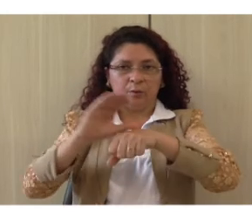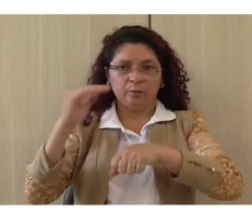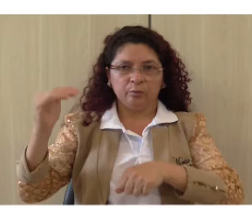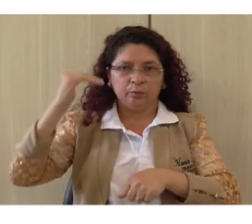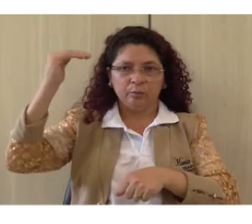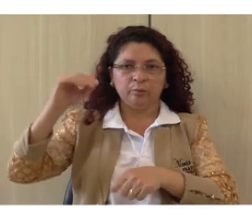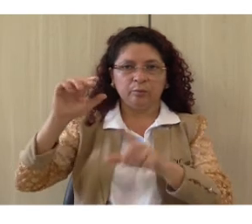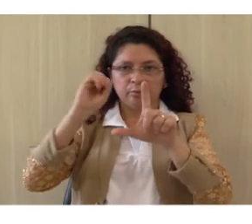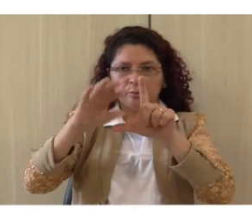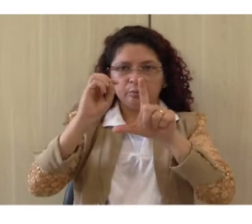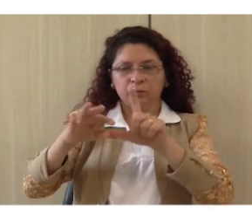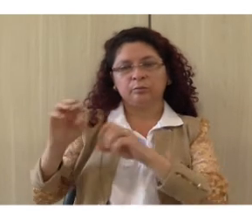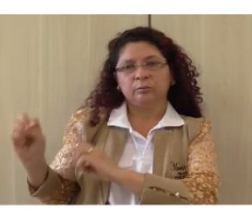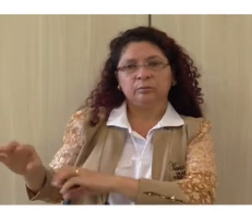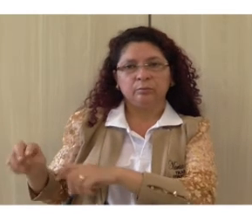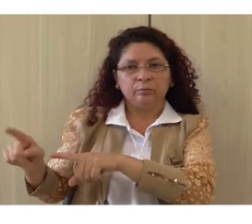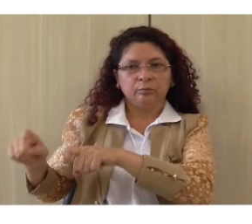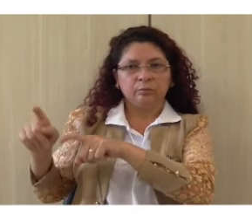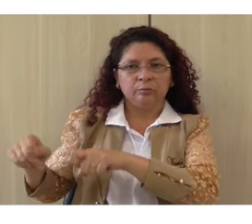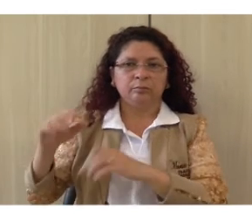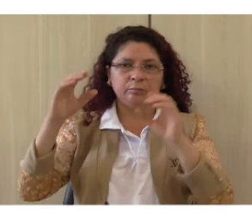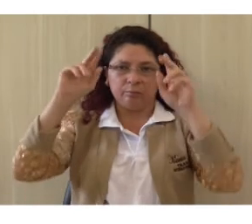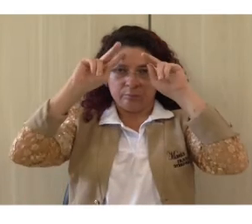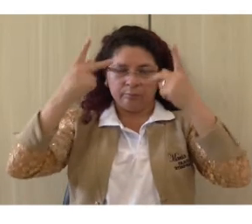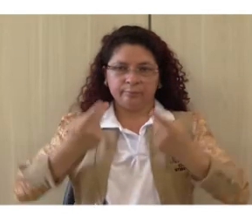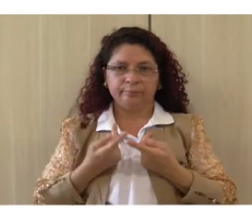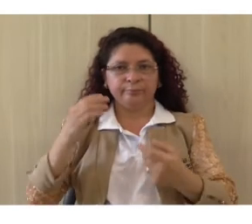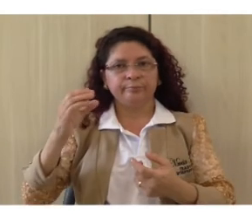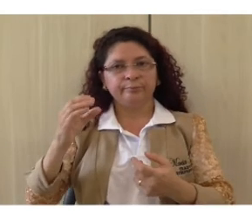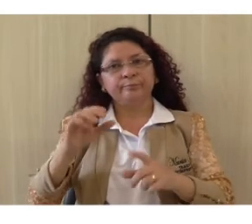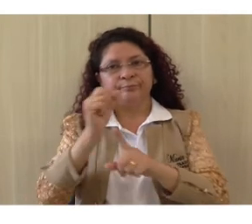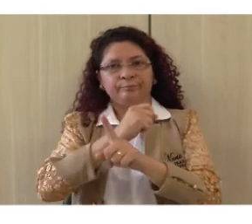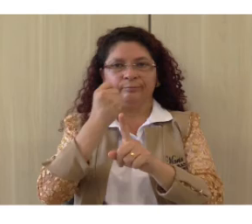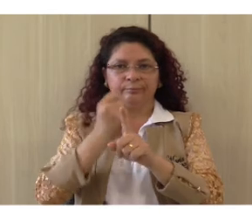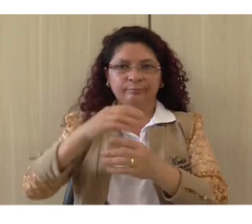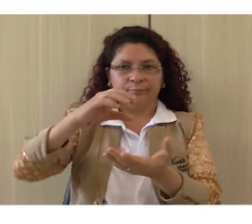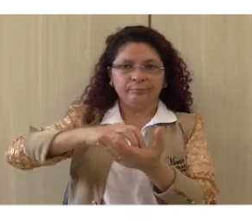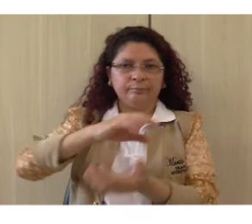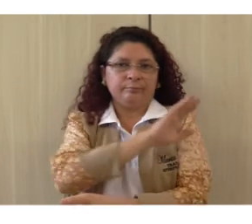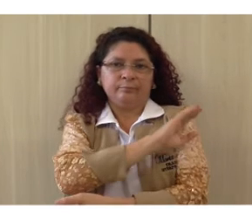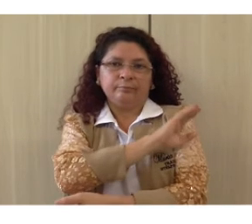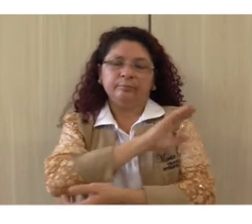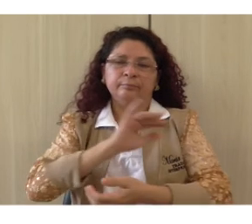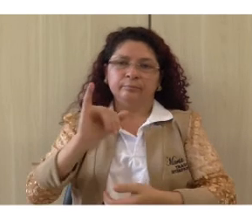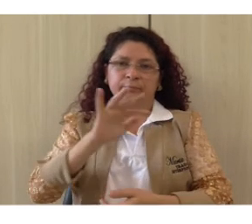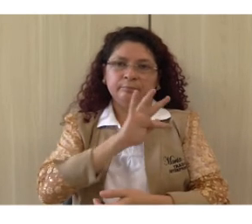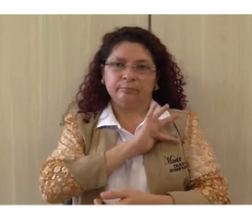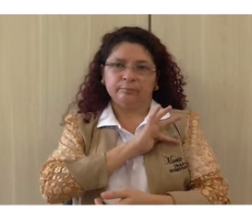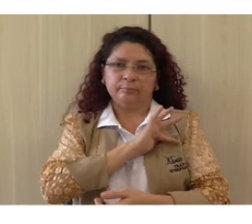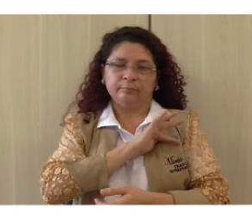superior de licenciatura em Educação do Campo, Ciências Humanas e Sociais do IFPA Campus Bragança é em